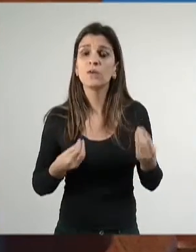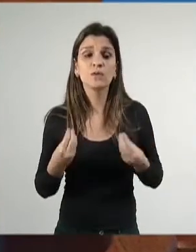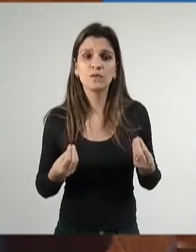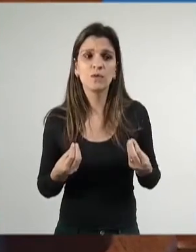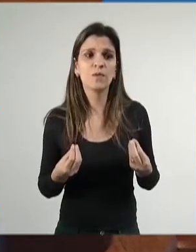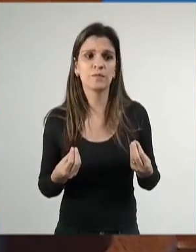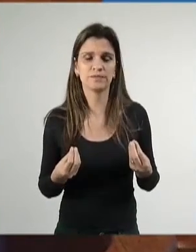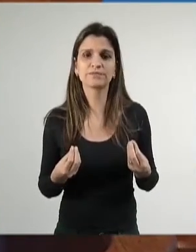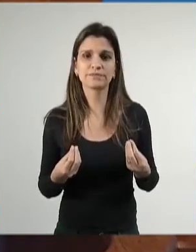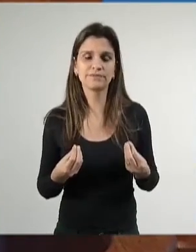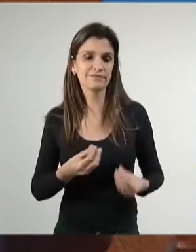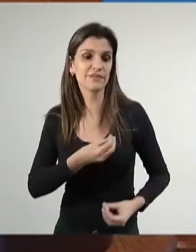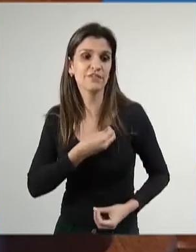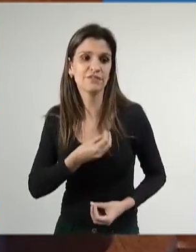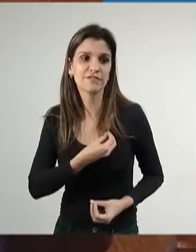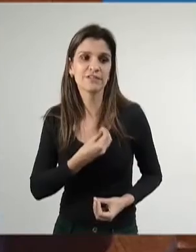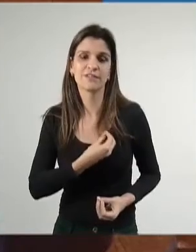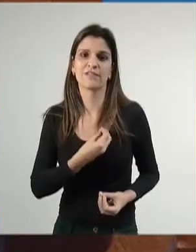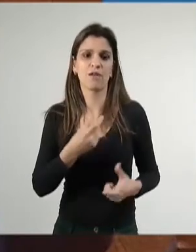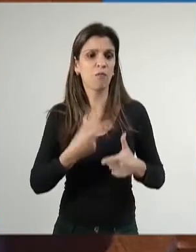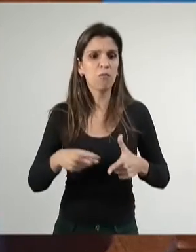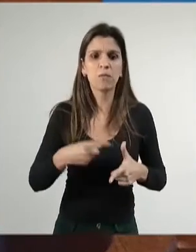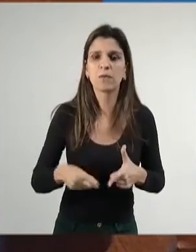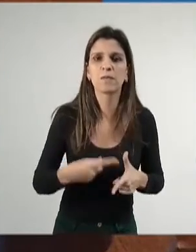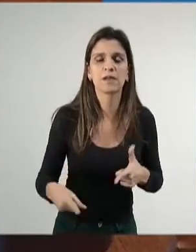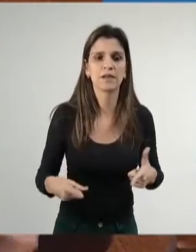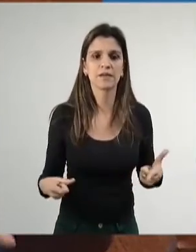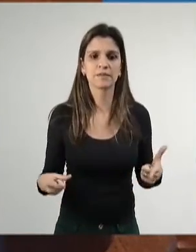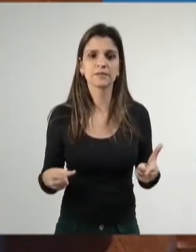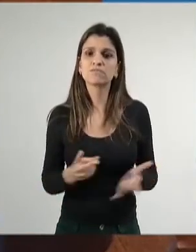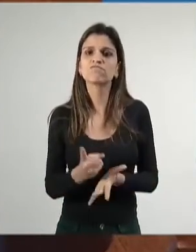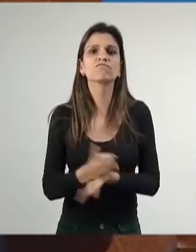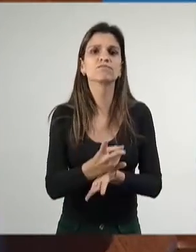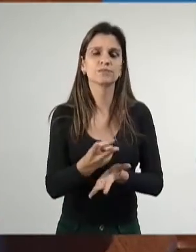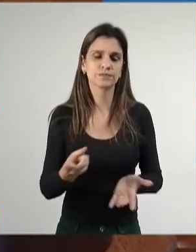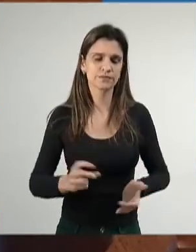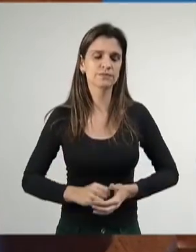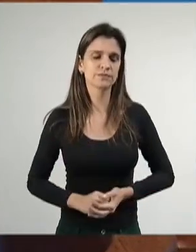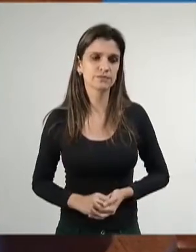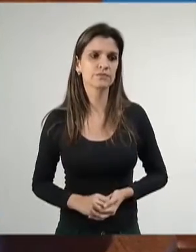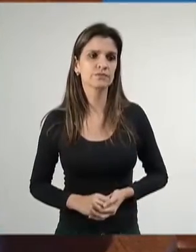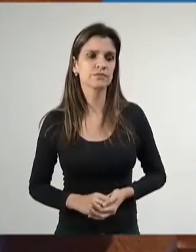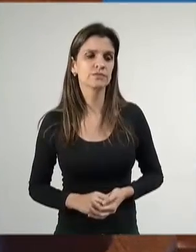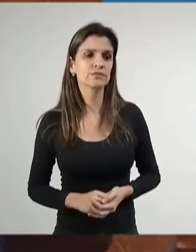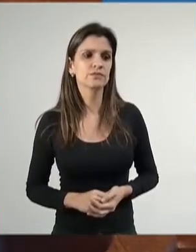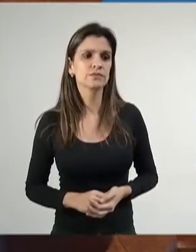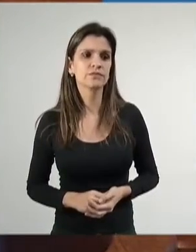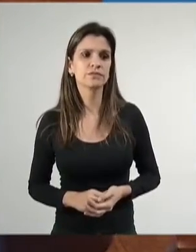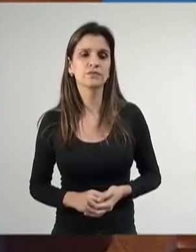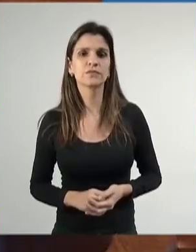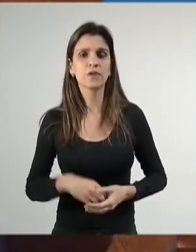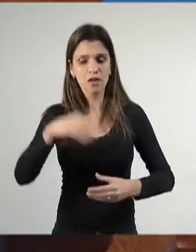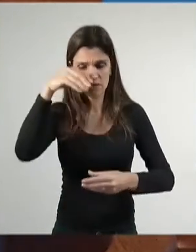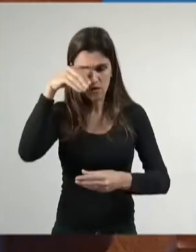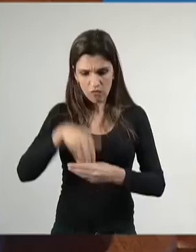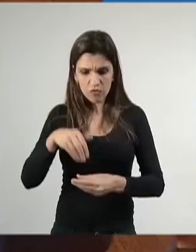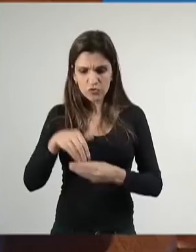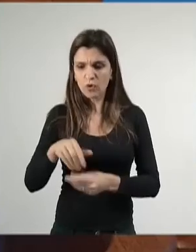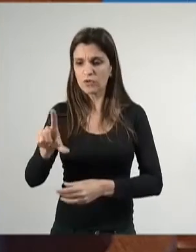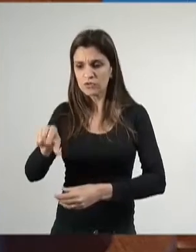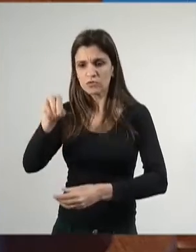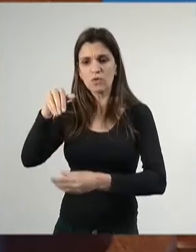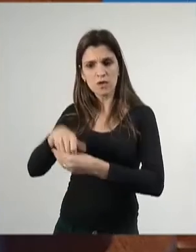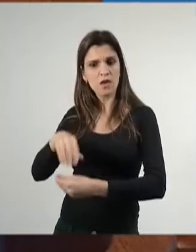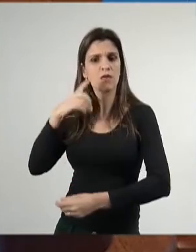eles estão vivendo. Então, a partir do momento que as coisas não mudam, depois de votarem em alguém que a pessoa confia,